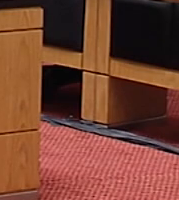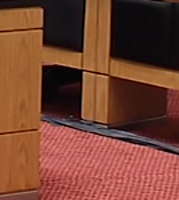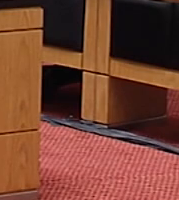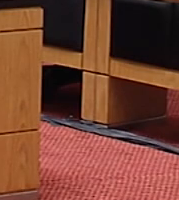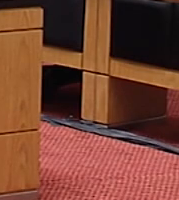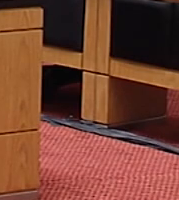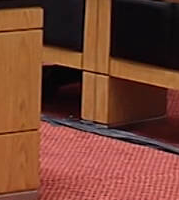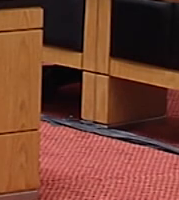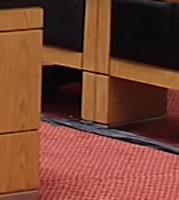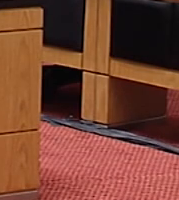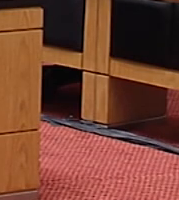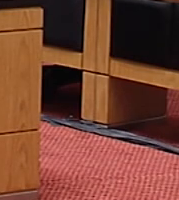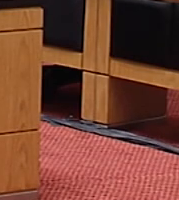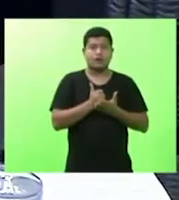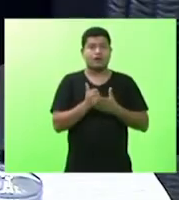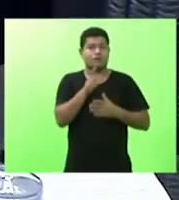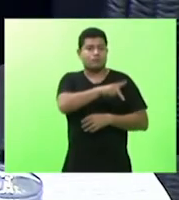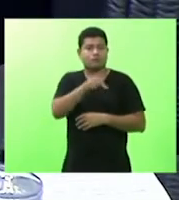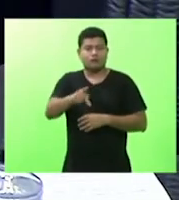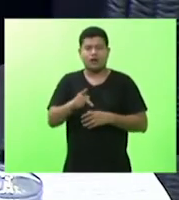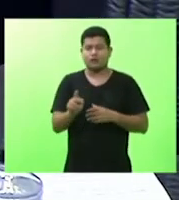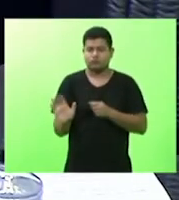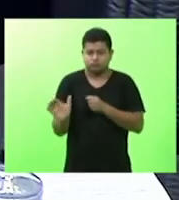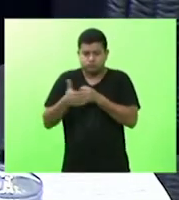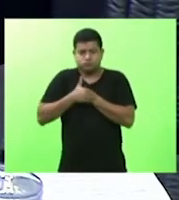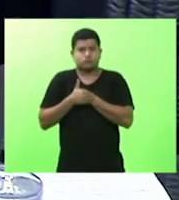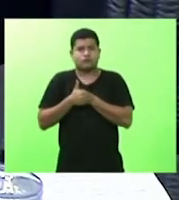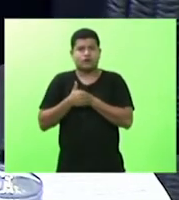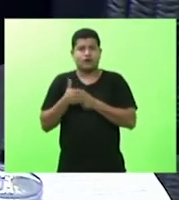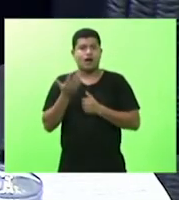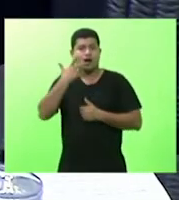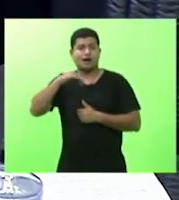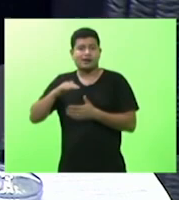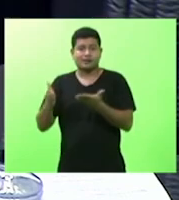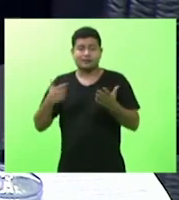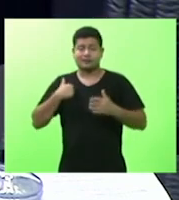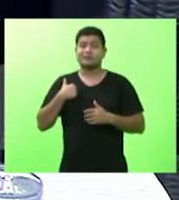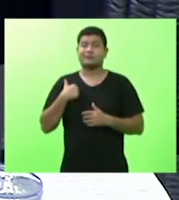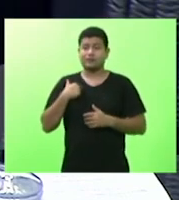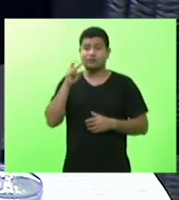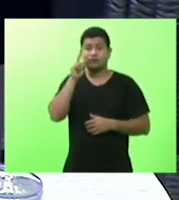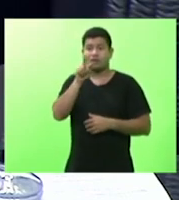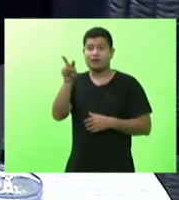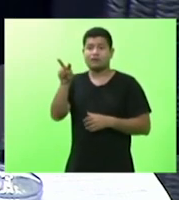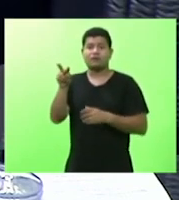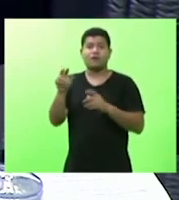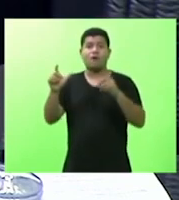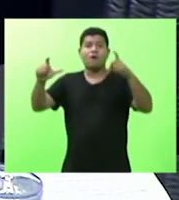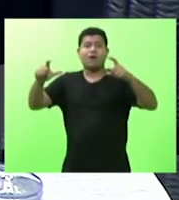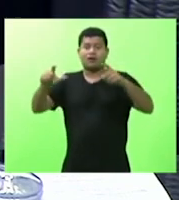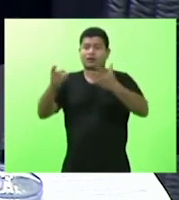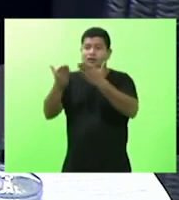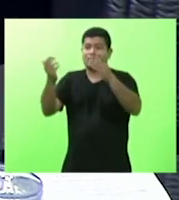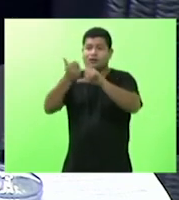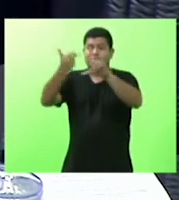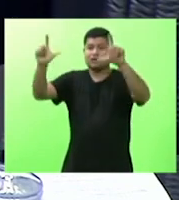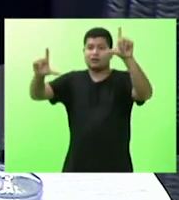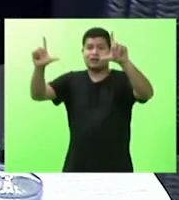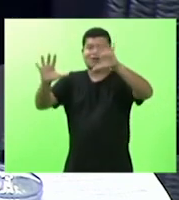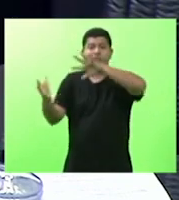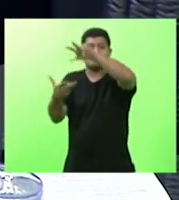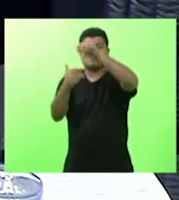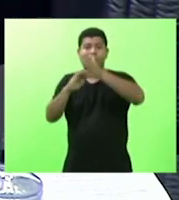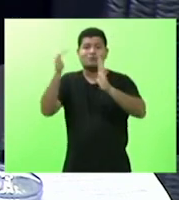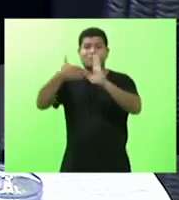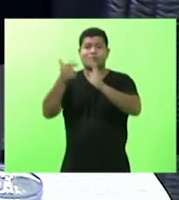demonstraram pesar com a tragédia. Uma situação que a gente costumava ver somente nos noticiários internacionais e